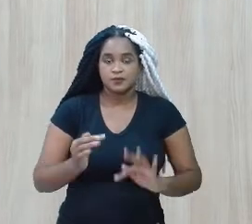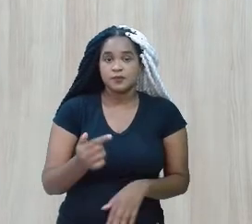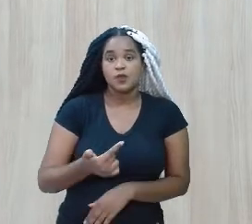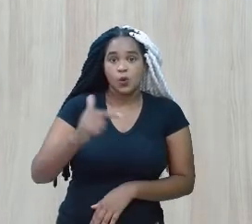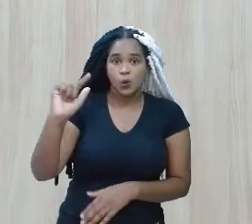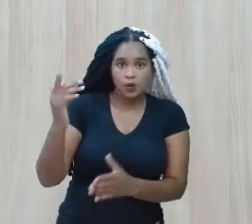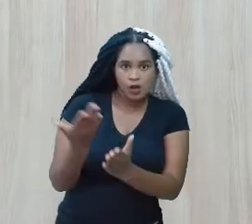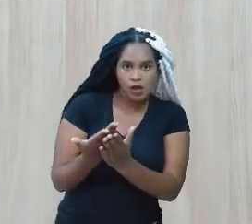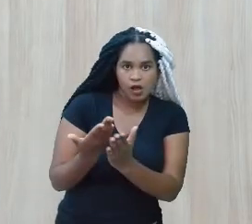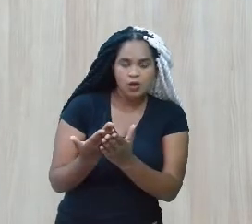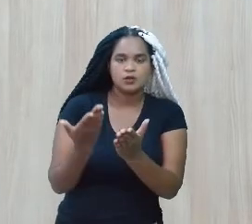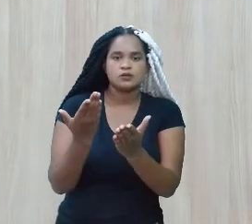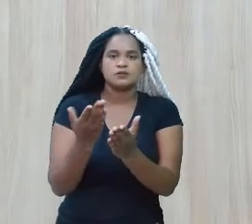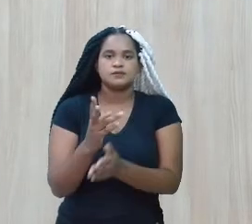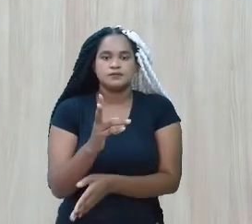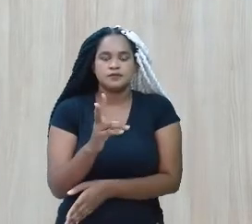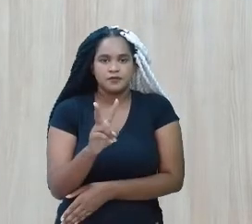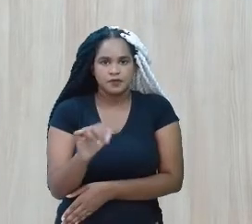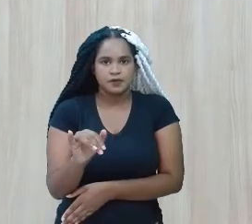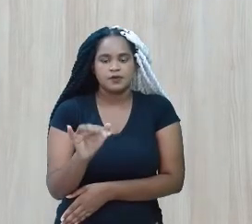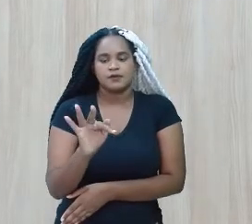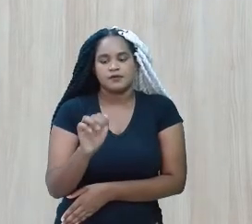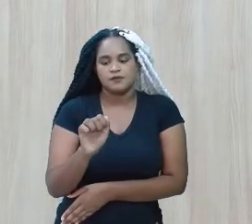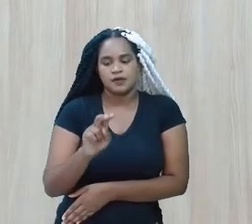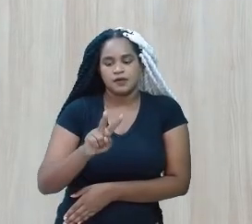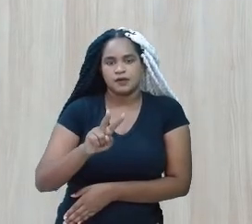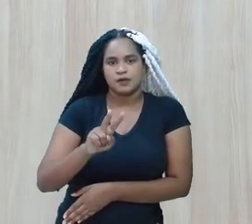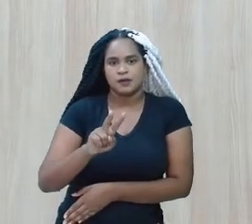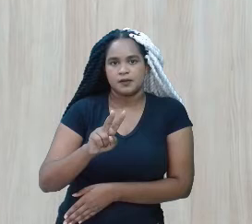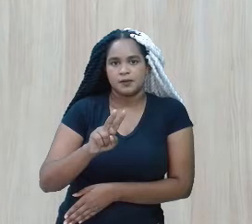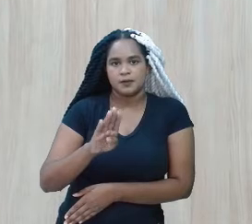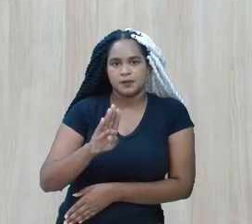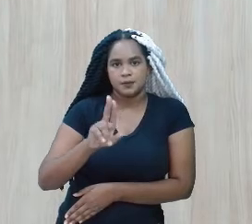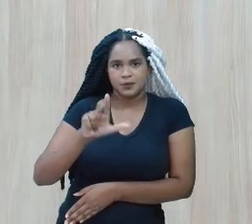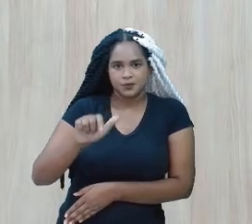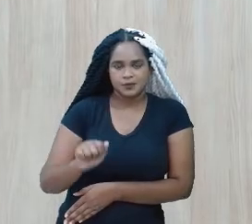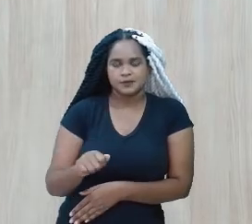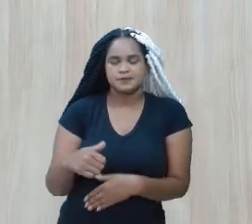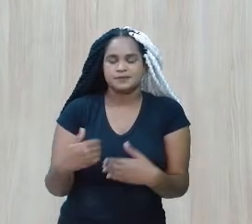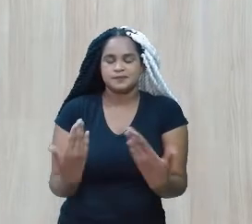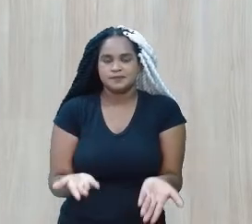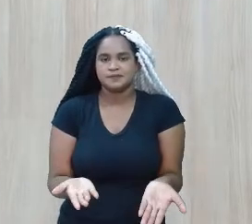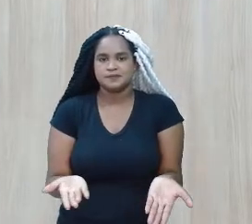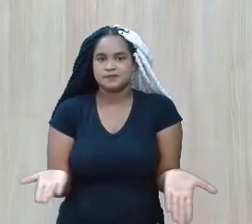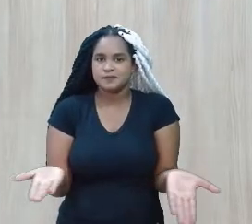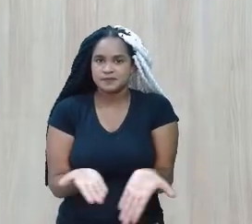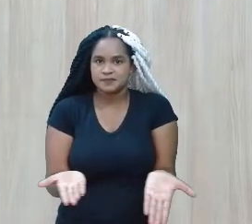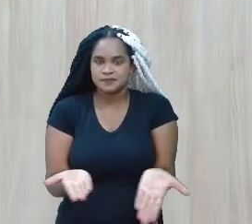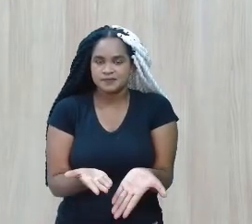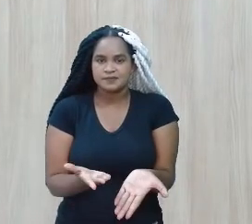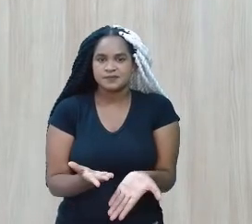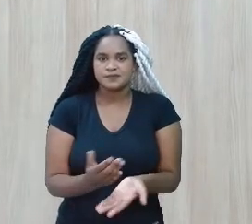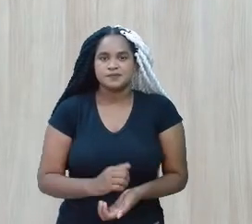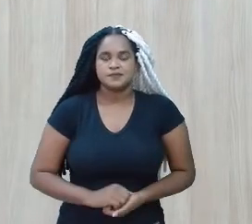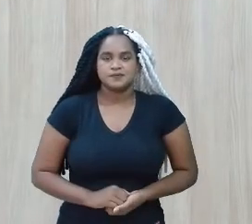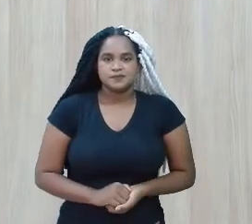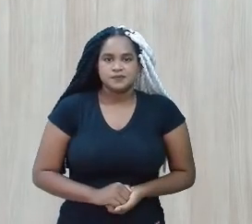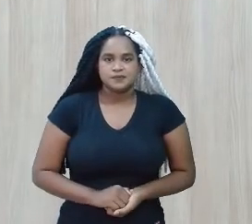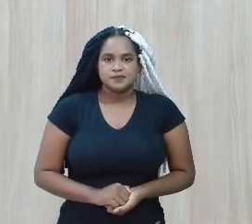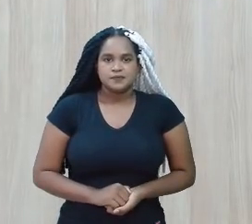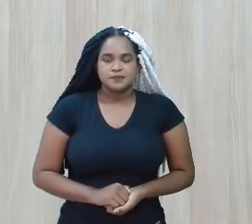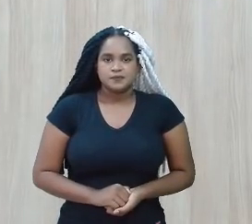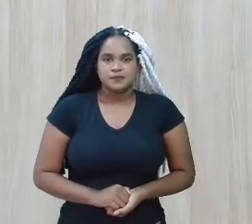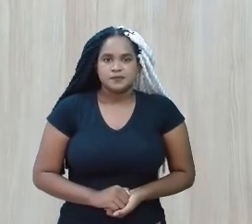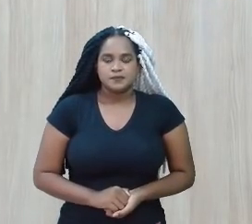outra oportunidade, ok? Na nossa aula de hoje, nós temos, nesse momento,